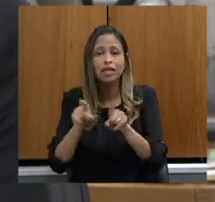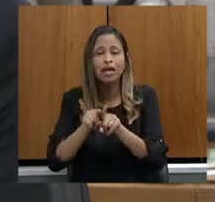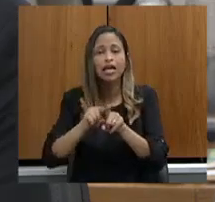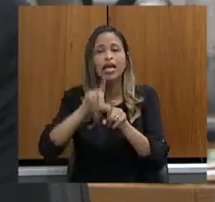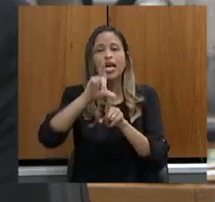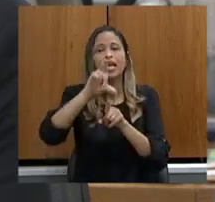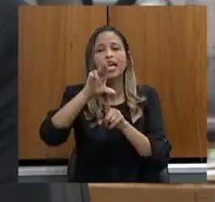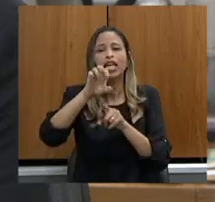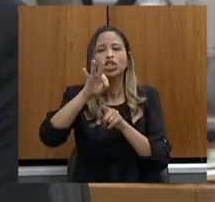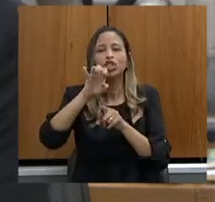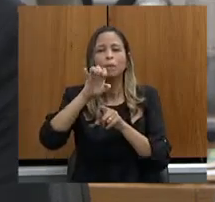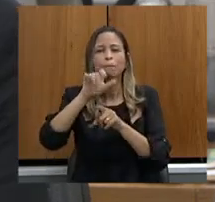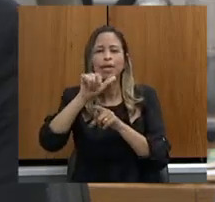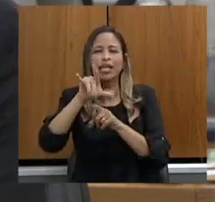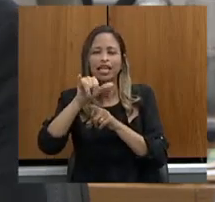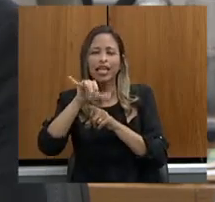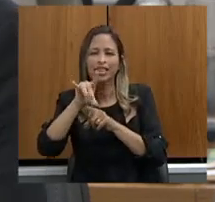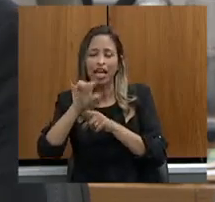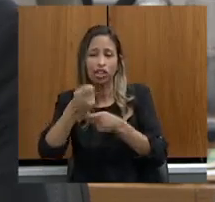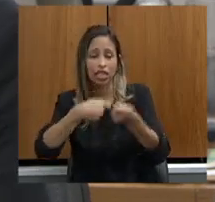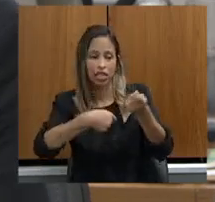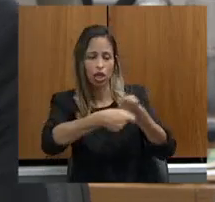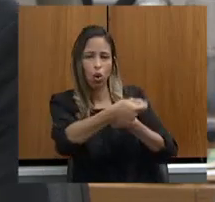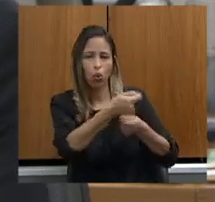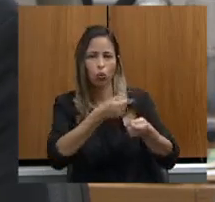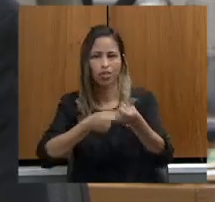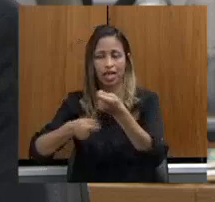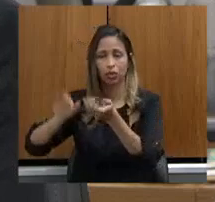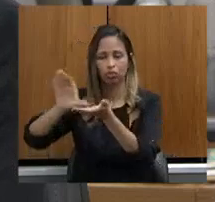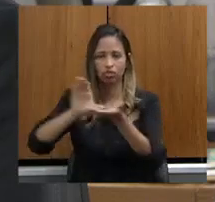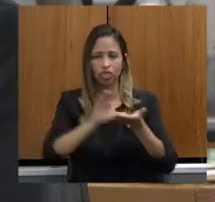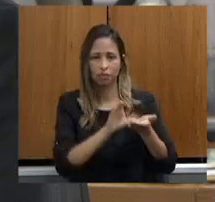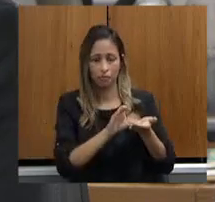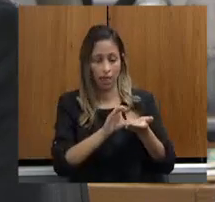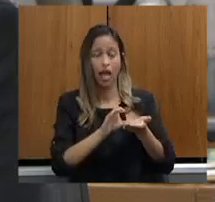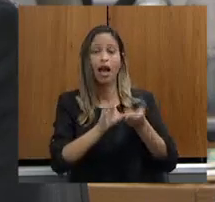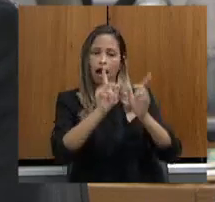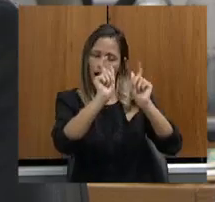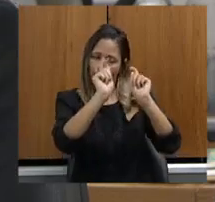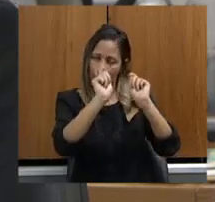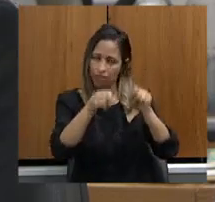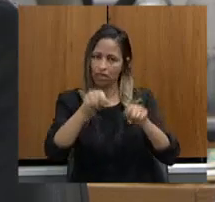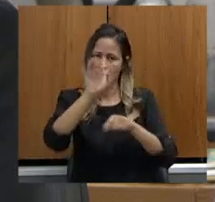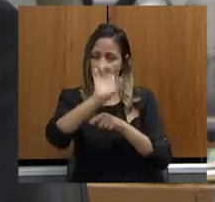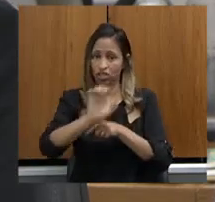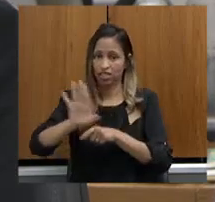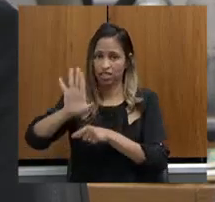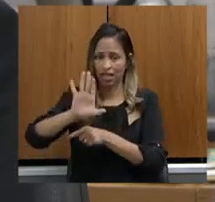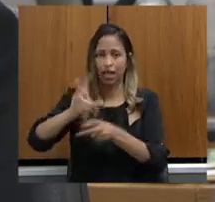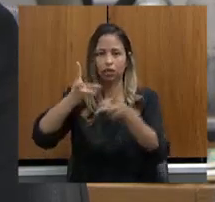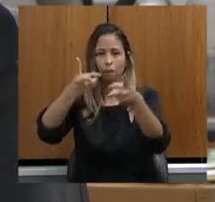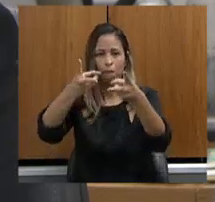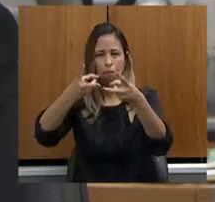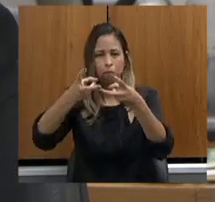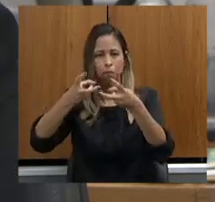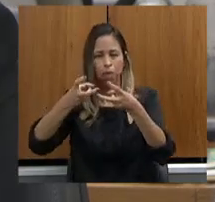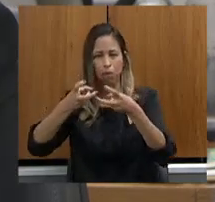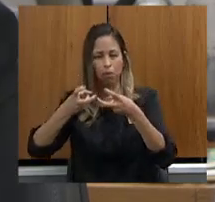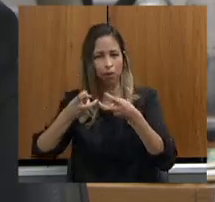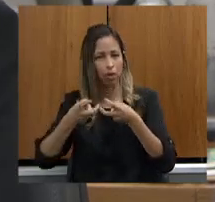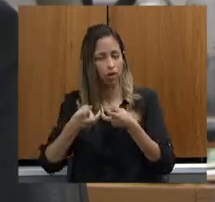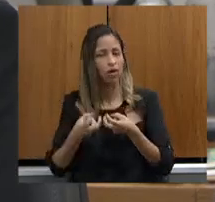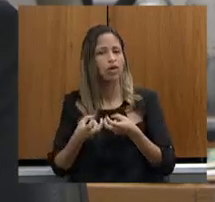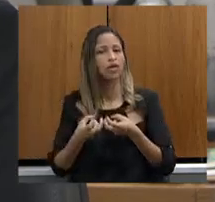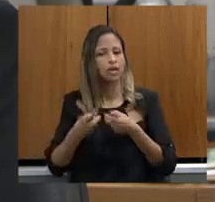credibilidade de um Estado em uma negociação de atração de investimento a capacidade do Estado investir infraestrutura como o